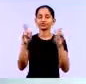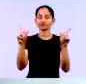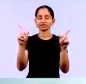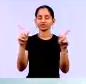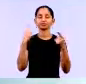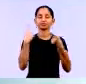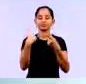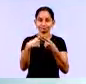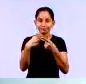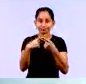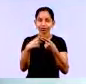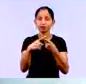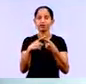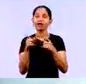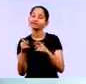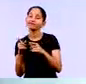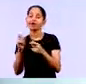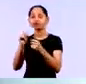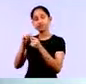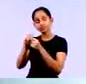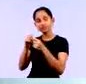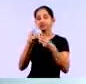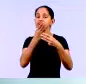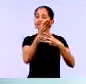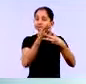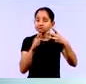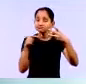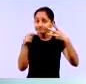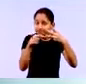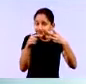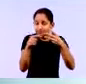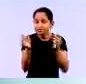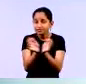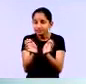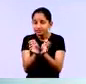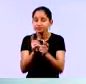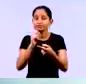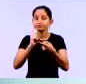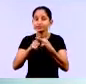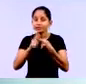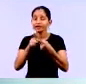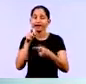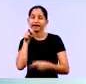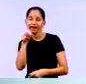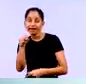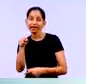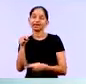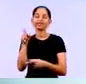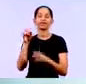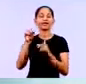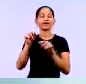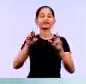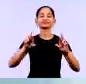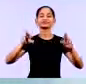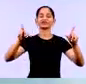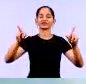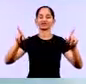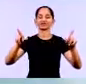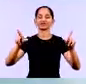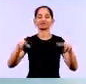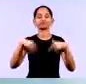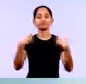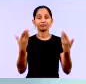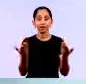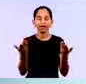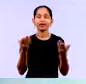vai entrar nos custos indiretos. Ou dependendo da forma como seja, se for mão